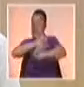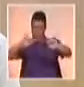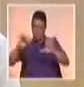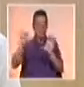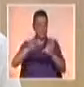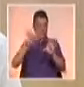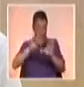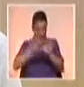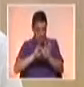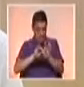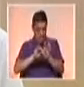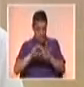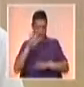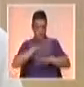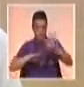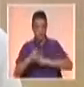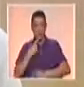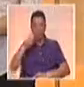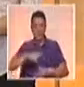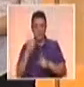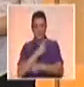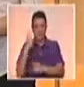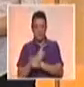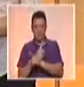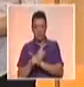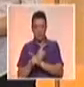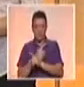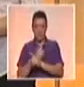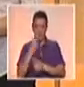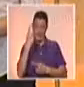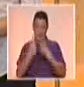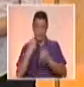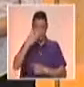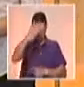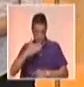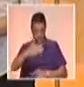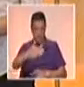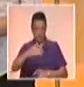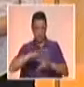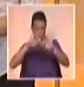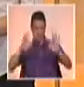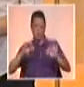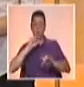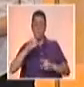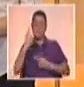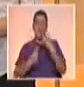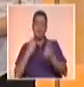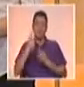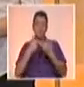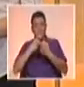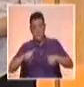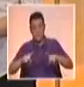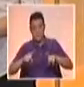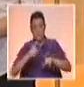que... E depois repete-se, as atividades repetem-se de semana a semana, não? Cada semana é... praticamente igual. Poderá ter algumas